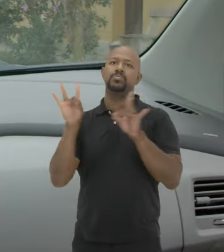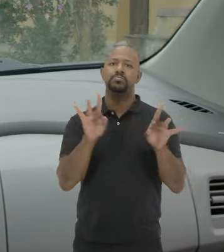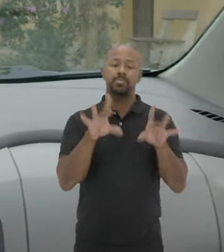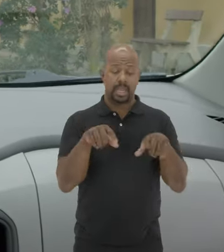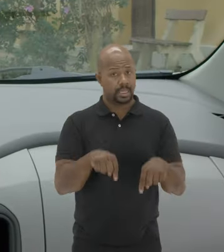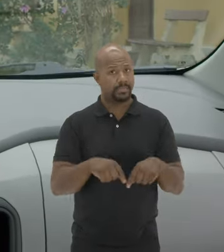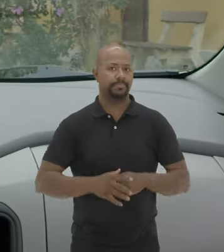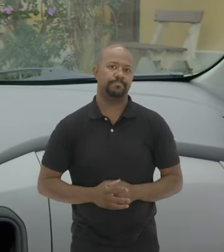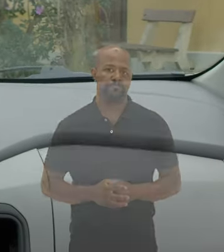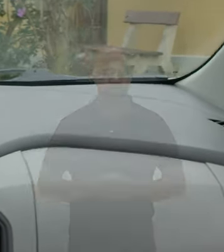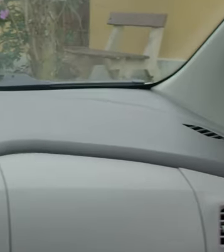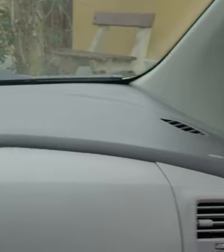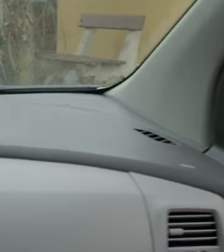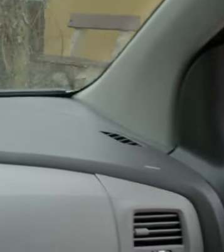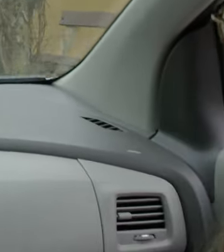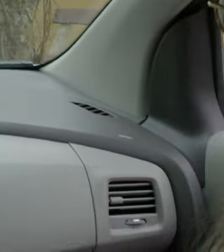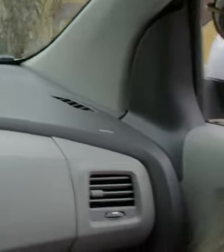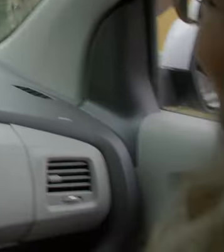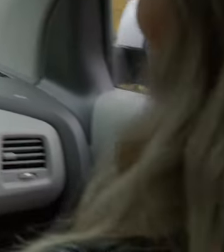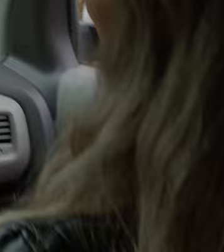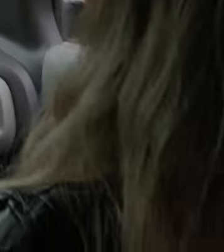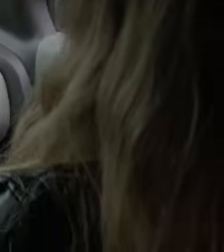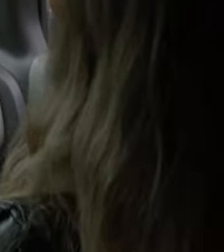carro, eles chegam em uma casa com uma senhora esperando em